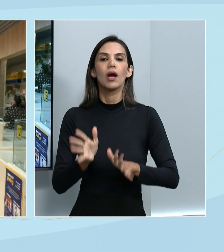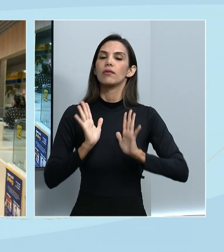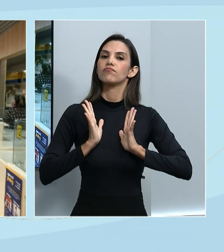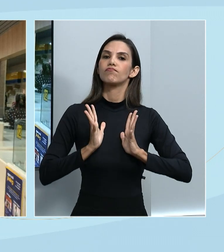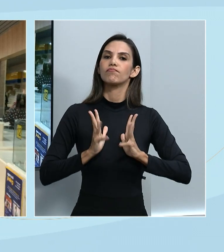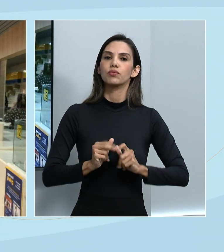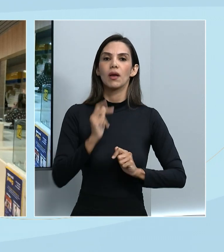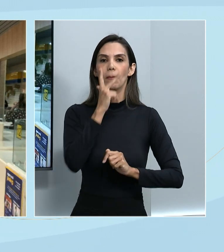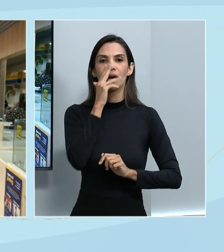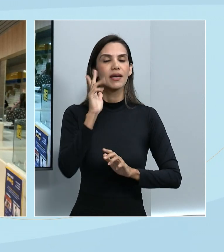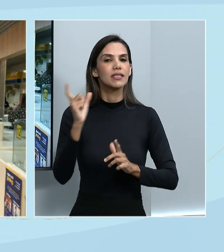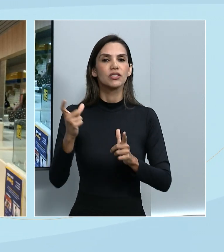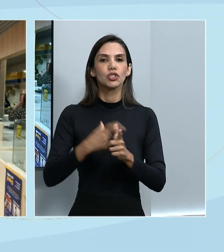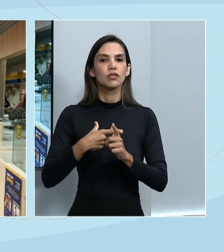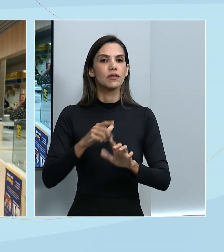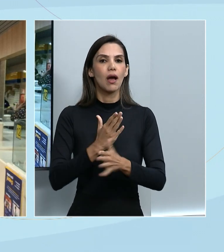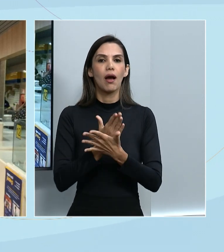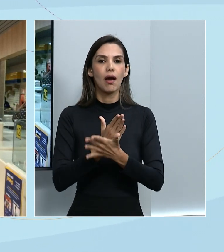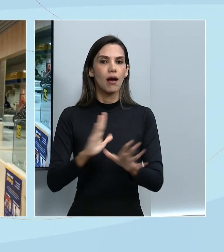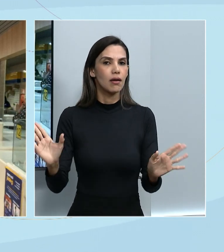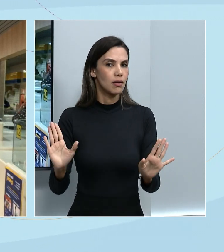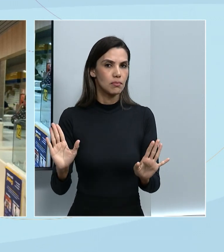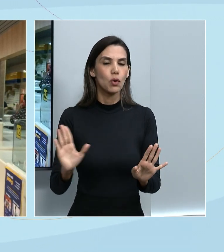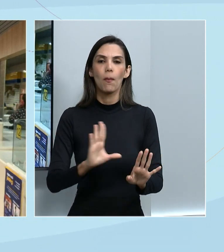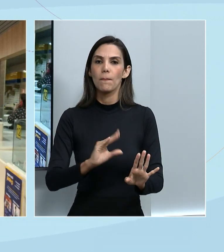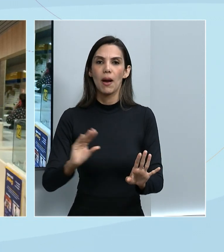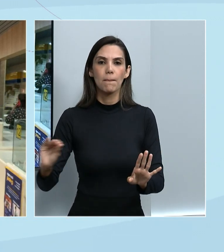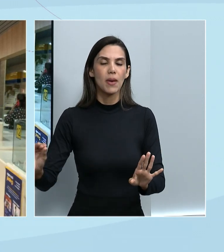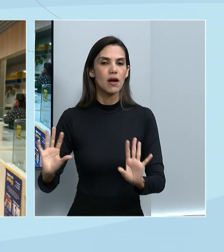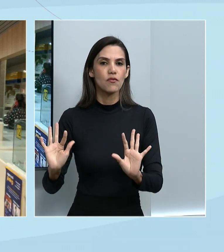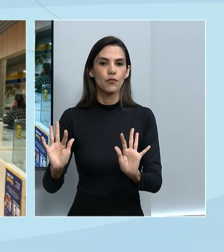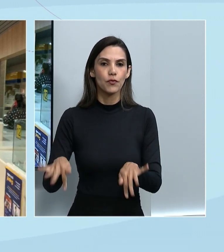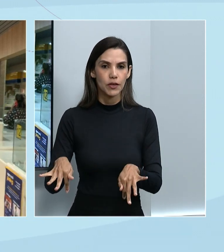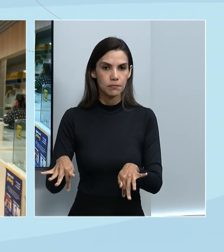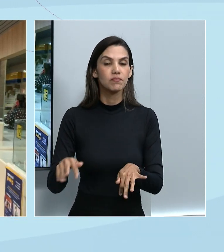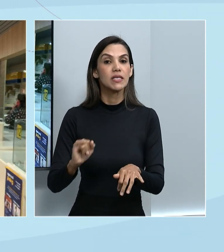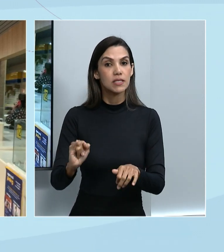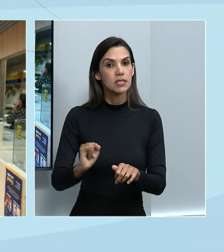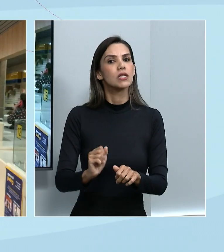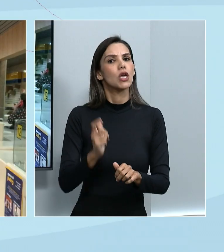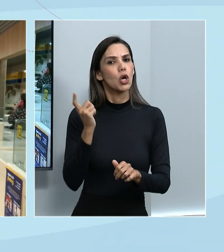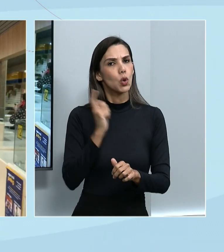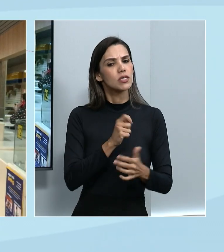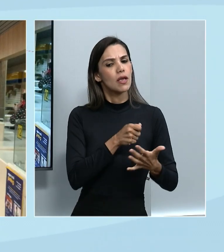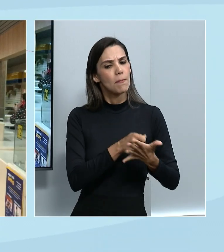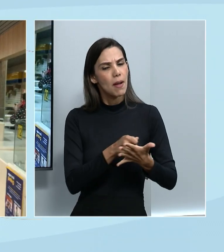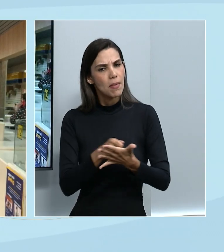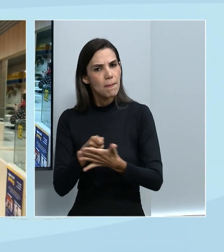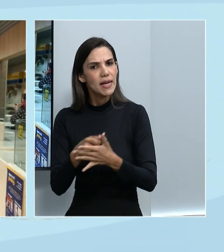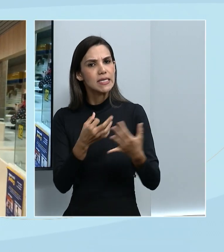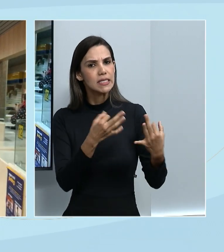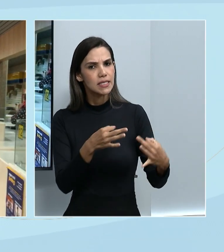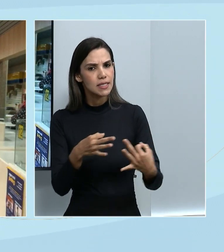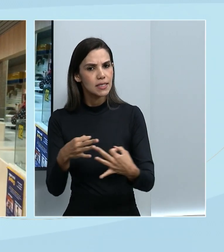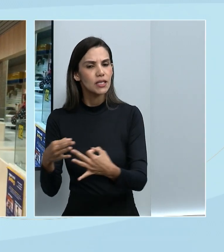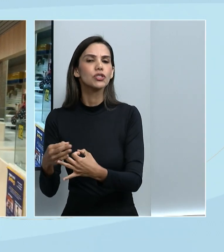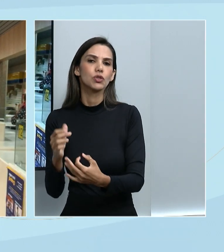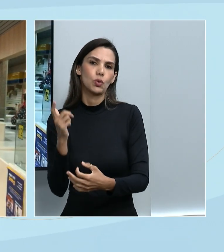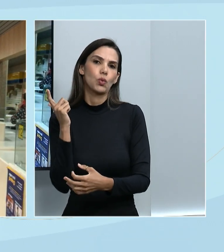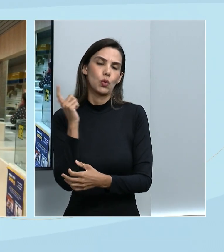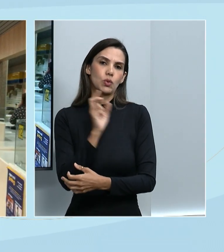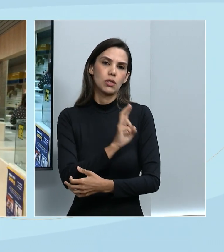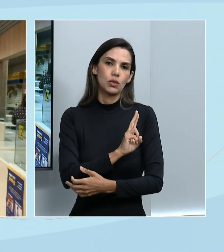dívida tivesse saído da inadimplência, e aí ele mantendo essa negociação em dia, ele consegue tirar seu nome